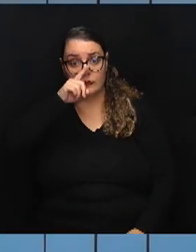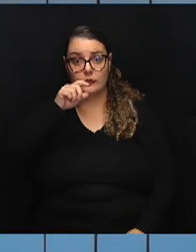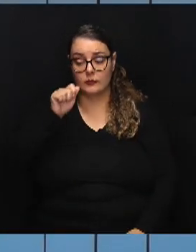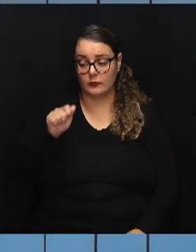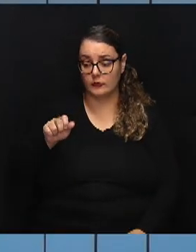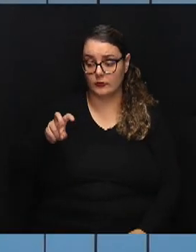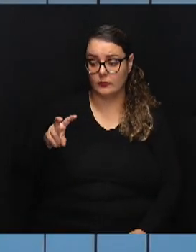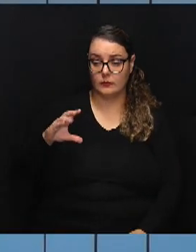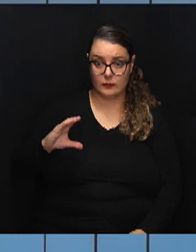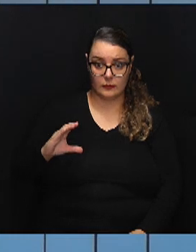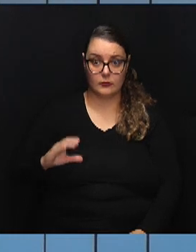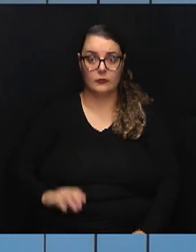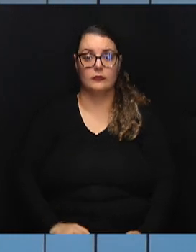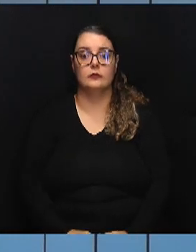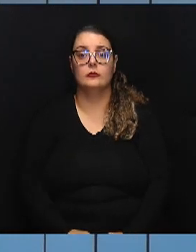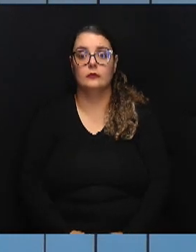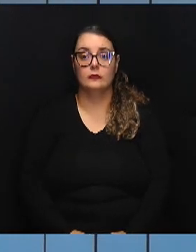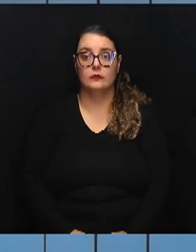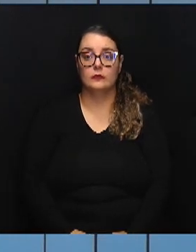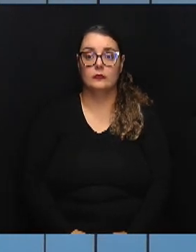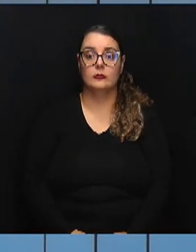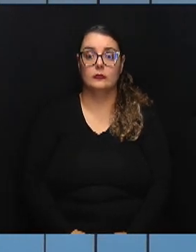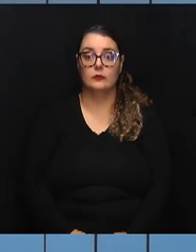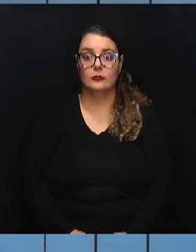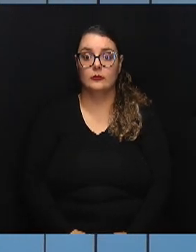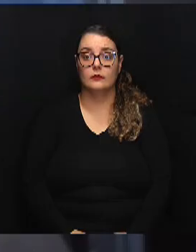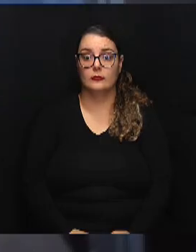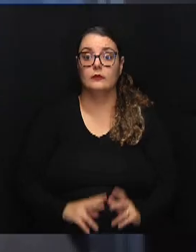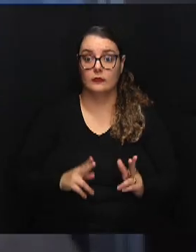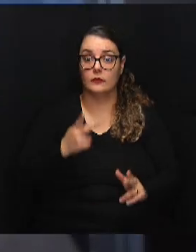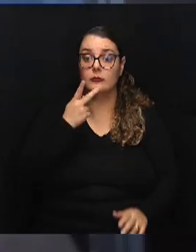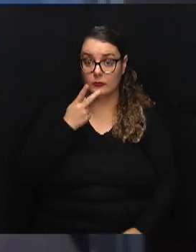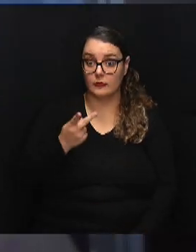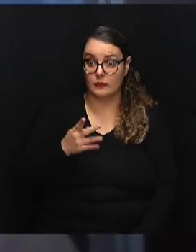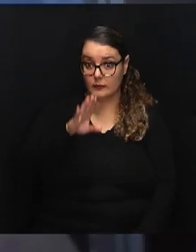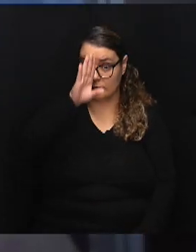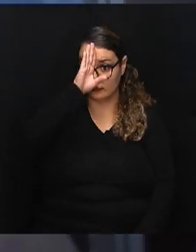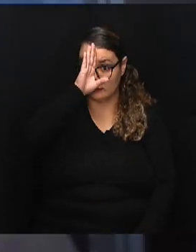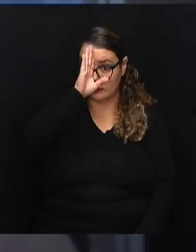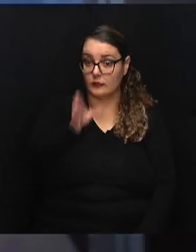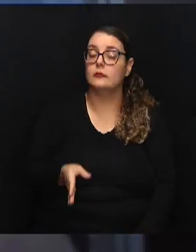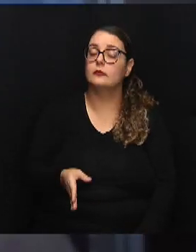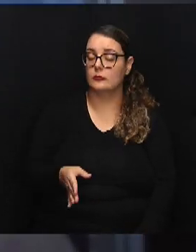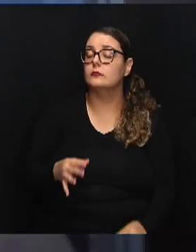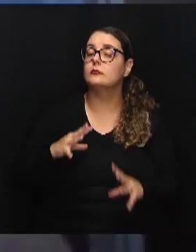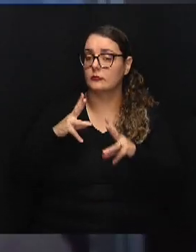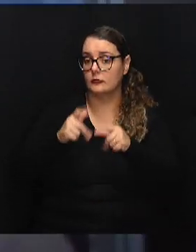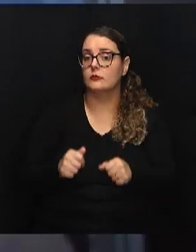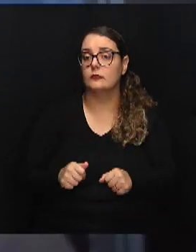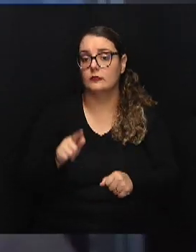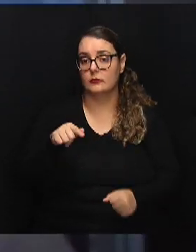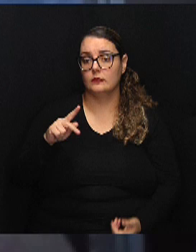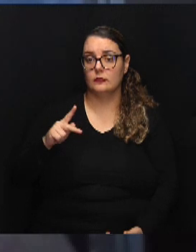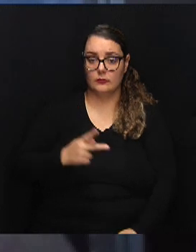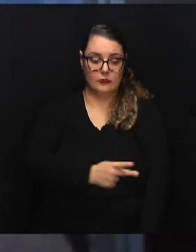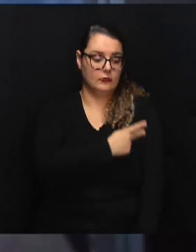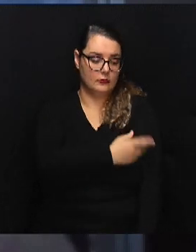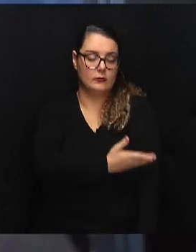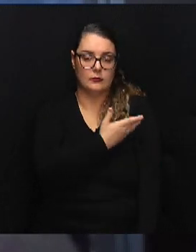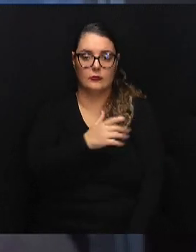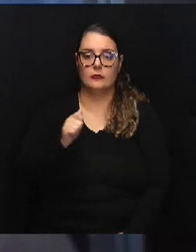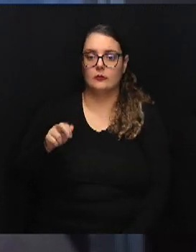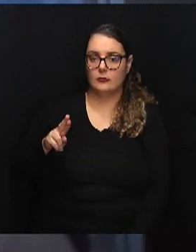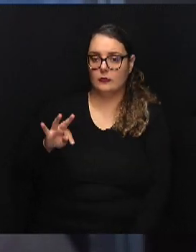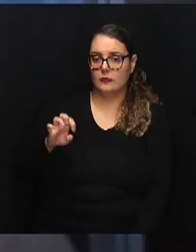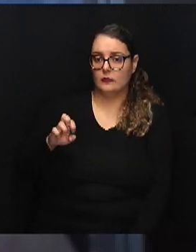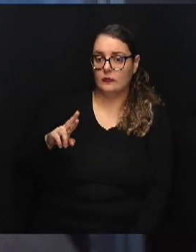AVC? Então, eu acabei de comentar, né? O principal de todos é a hipertensão arterial, né?